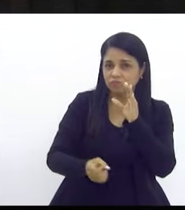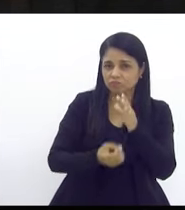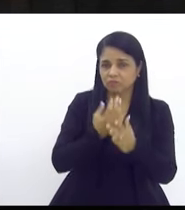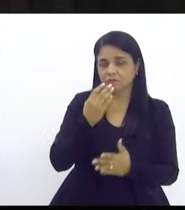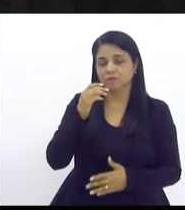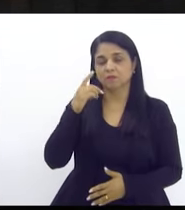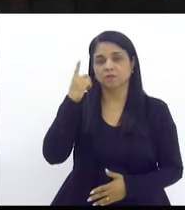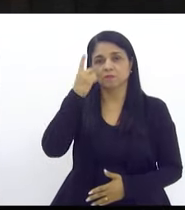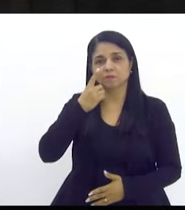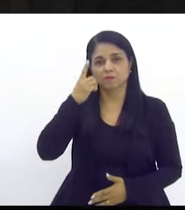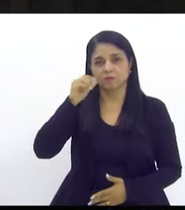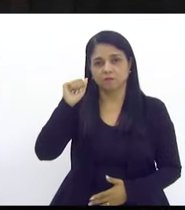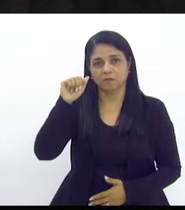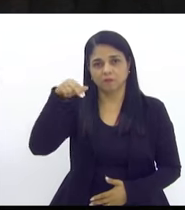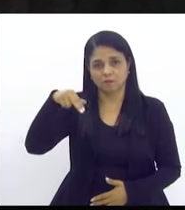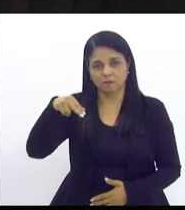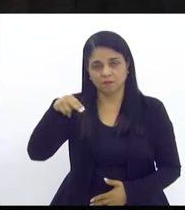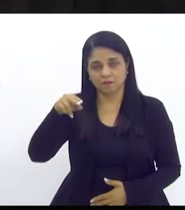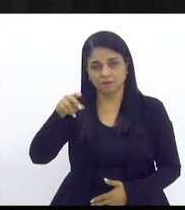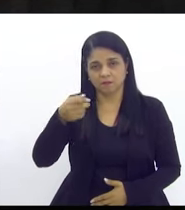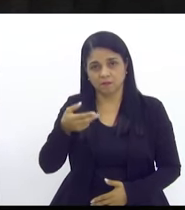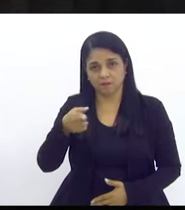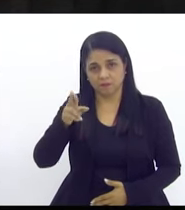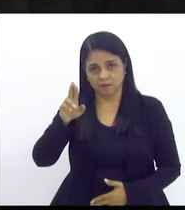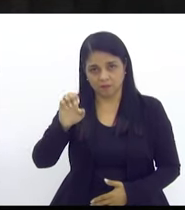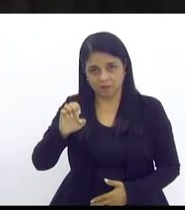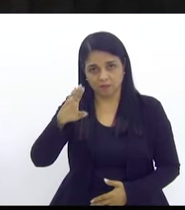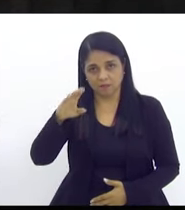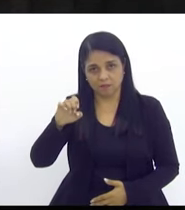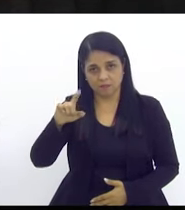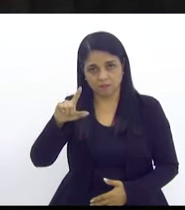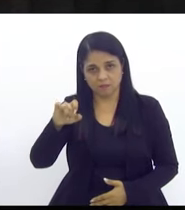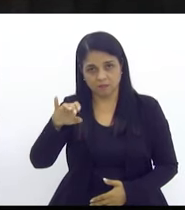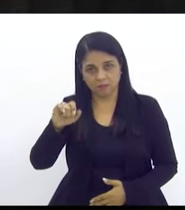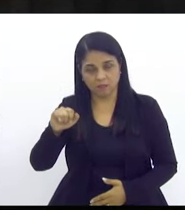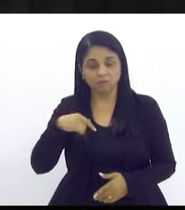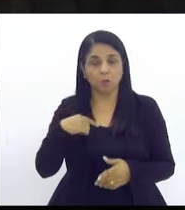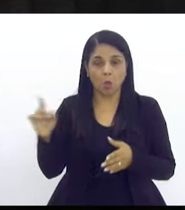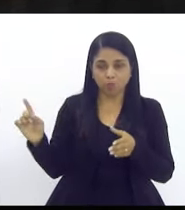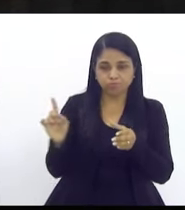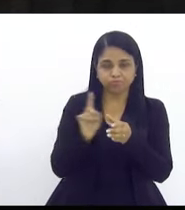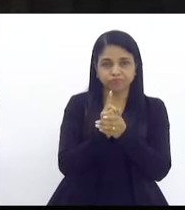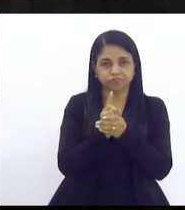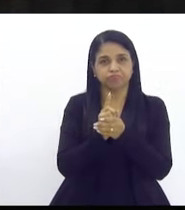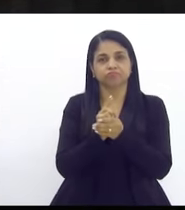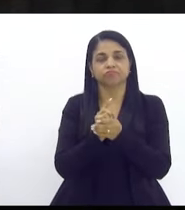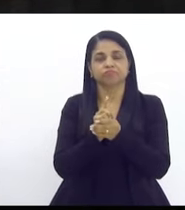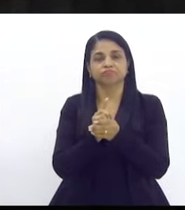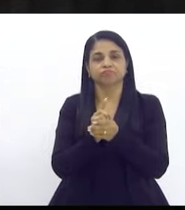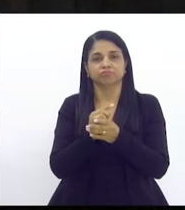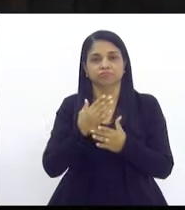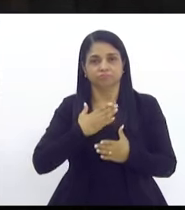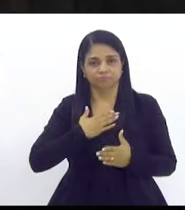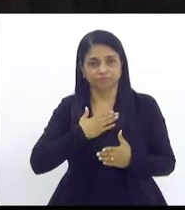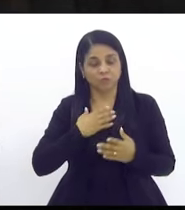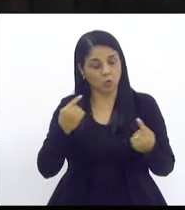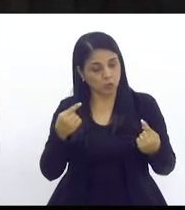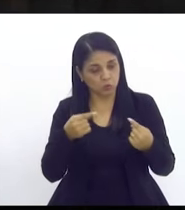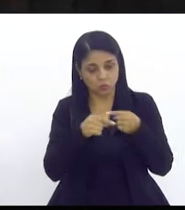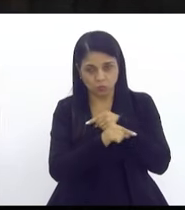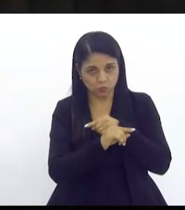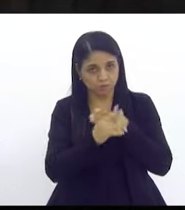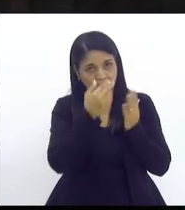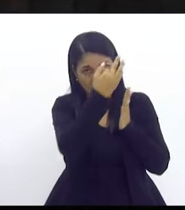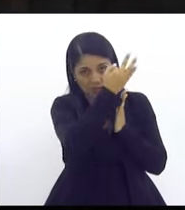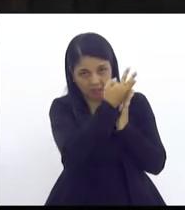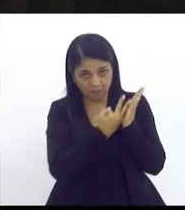André Ceciliano, que eu entrei como ator coadjuvante, apesar de discordar da